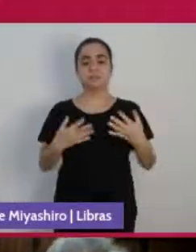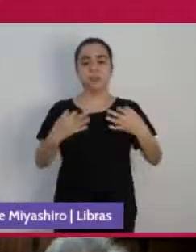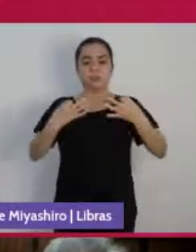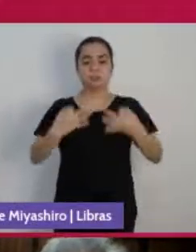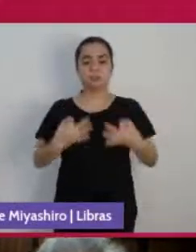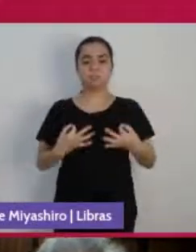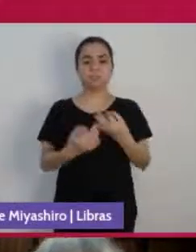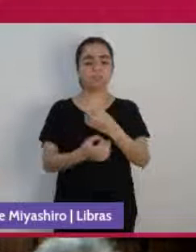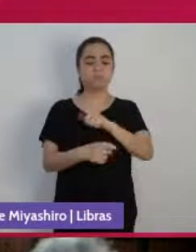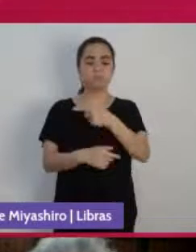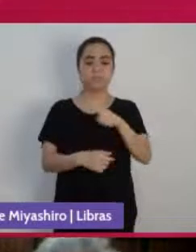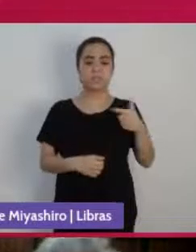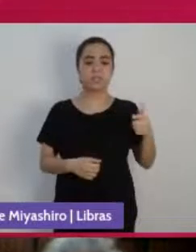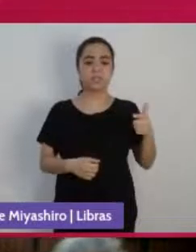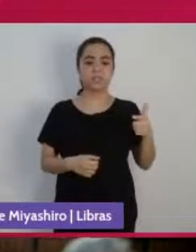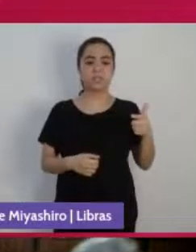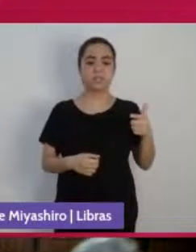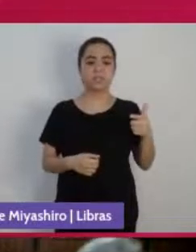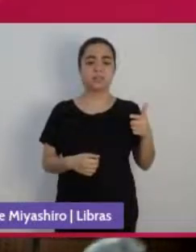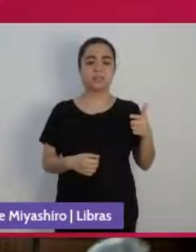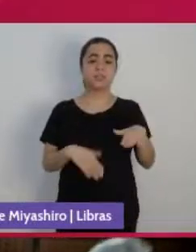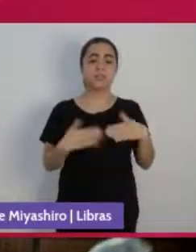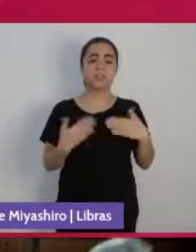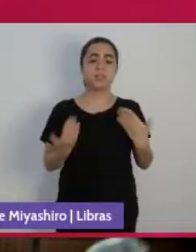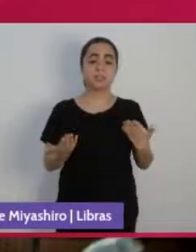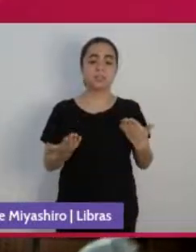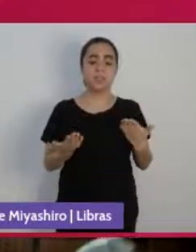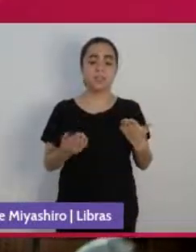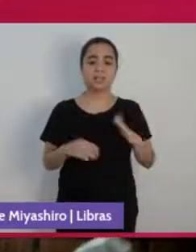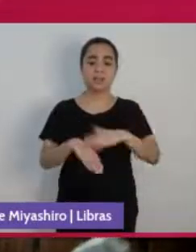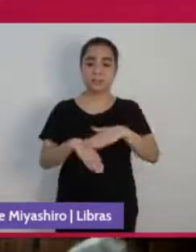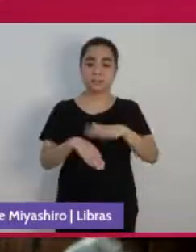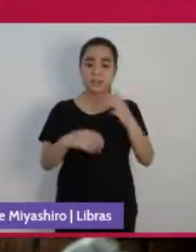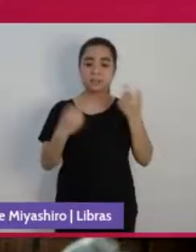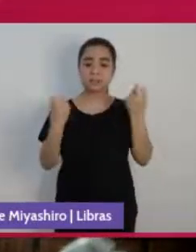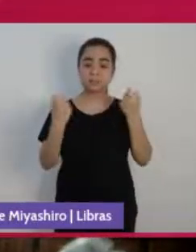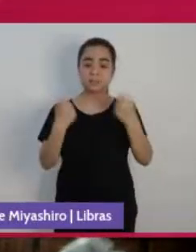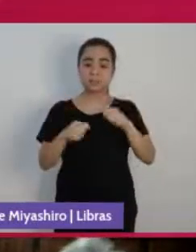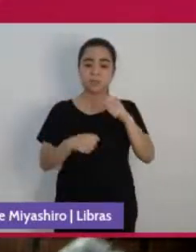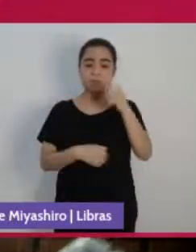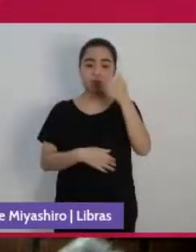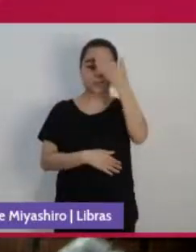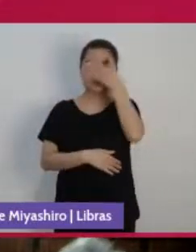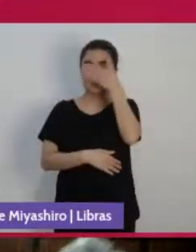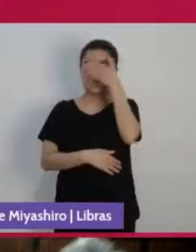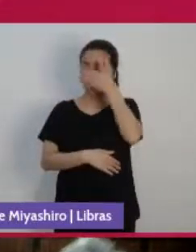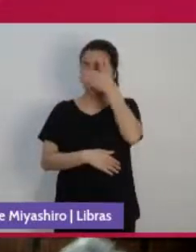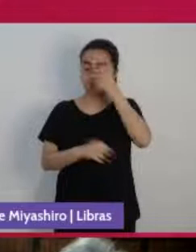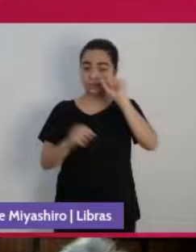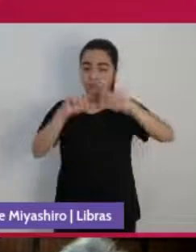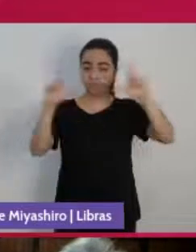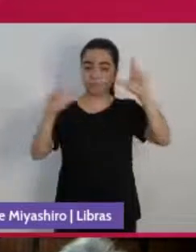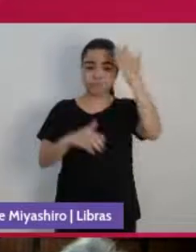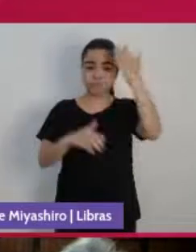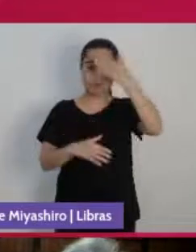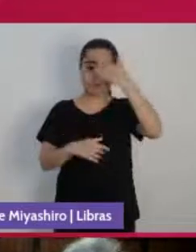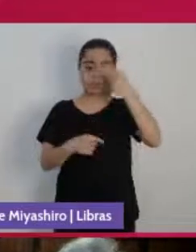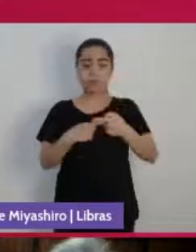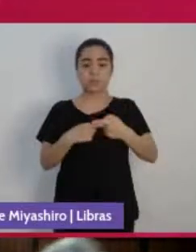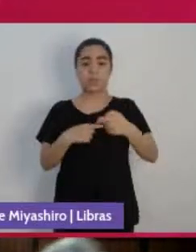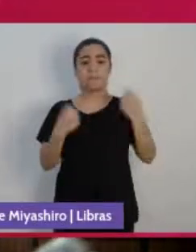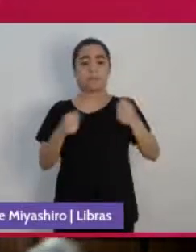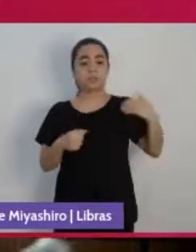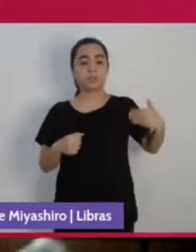E não tem capricho e ainda pode ocultar coisa, porque essa paciente tem coisa aqui. E na